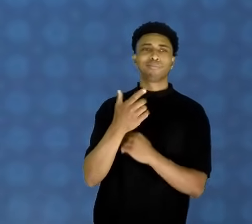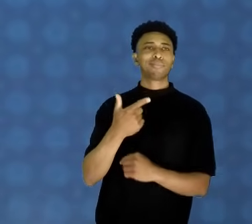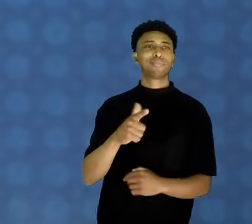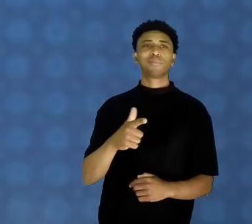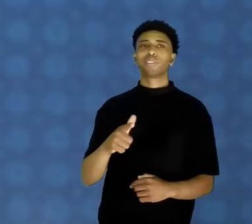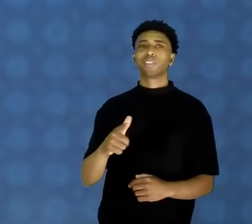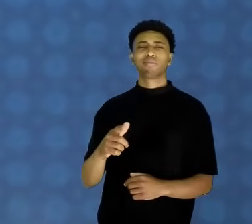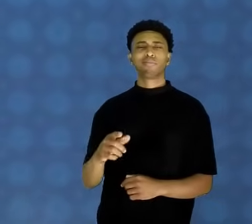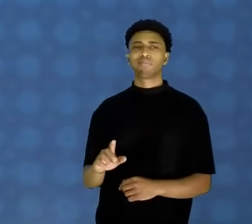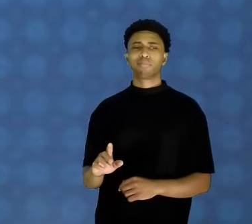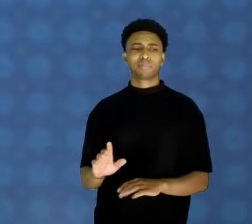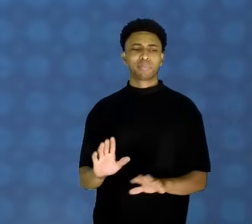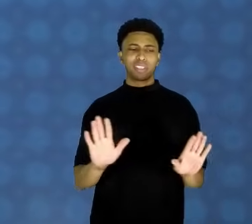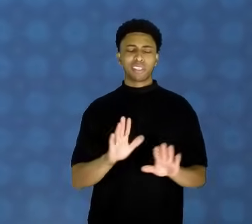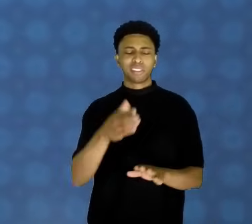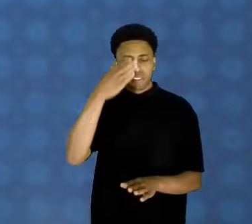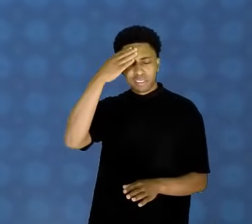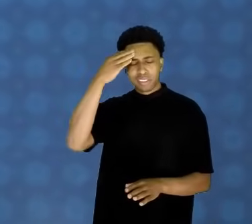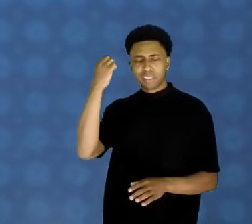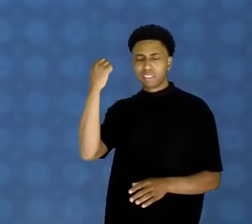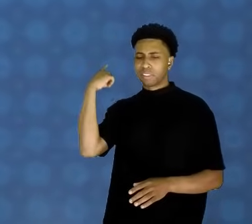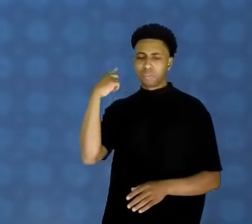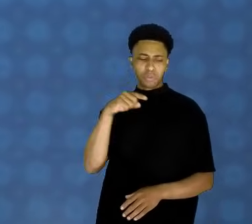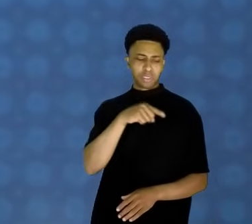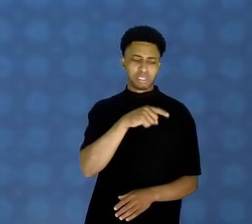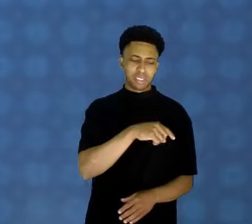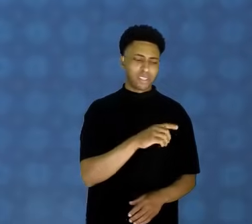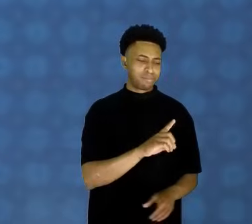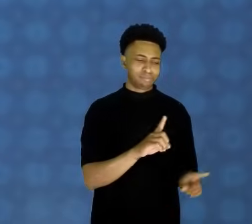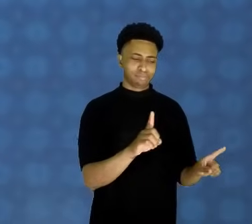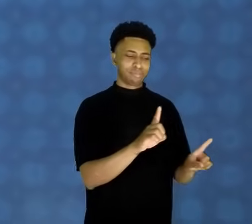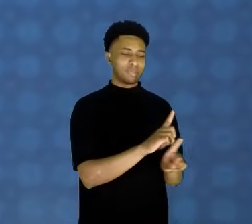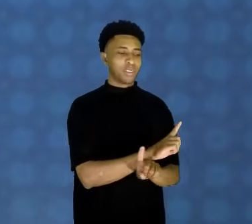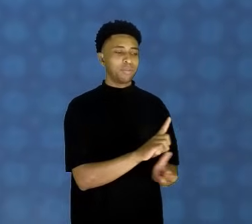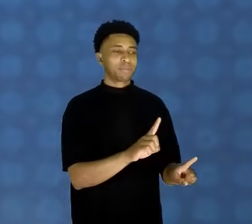ela não vai te ajudar. Muito pelo contrário, ela vai dizer: sai daqui!